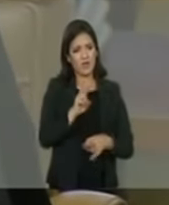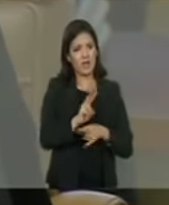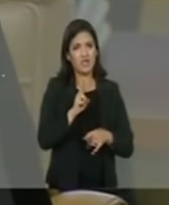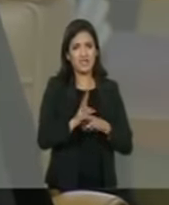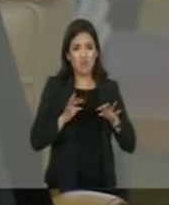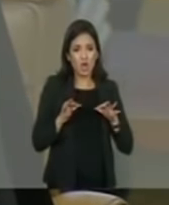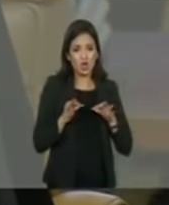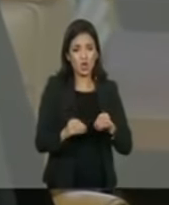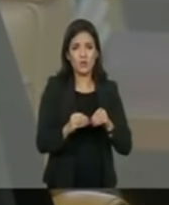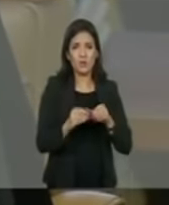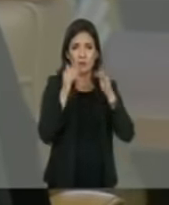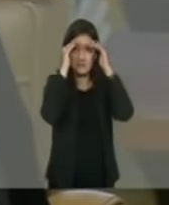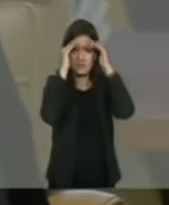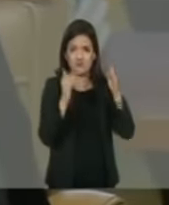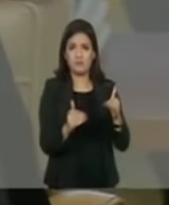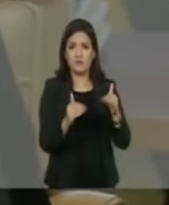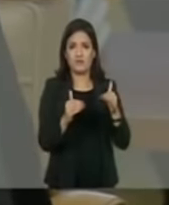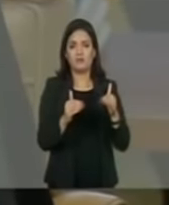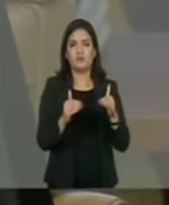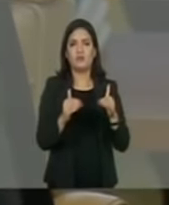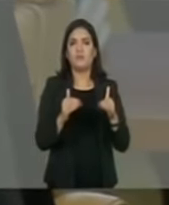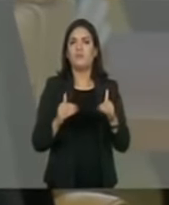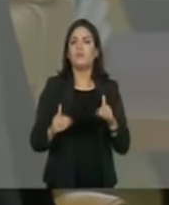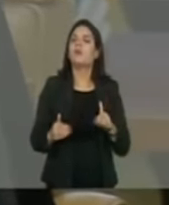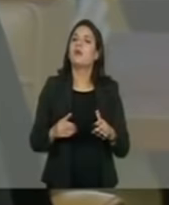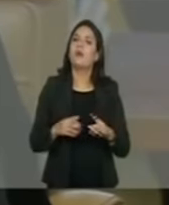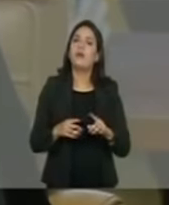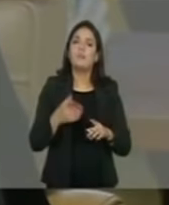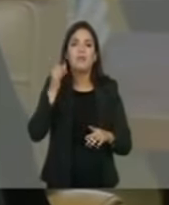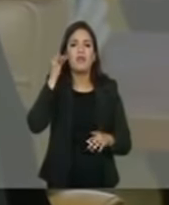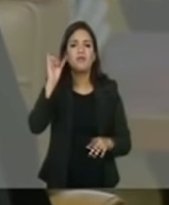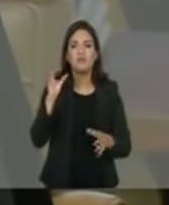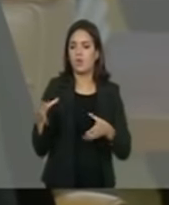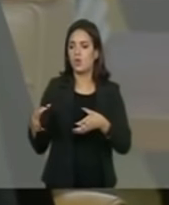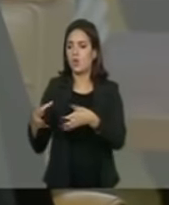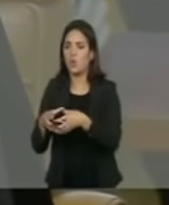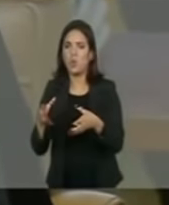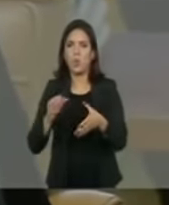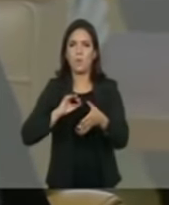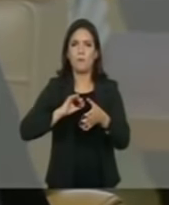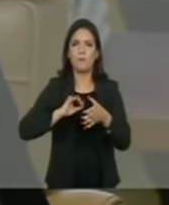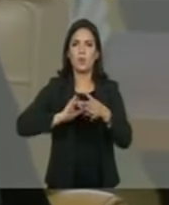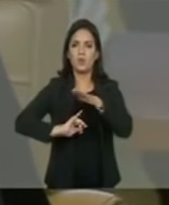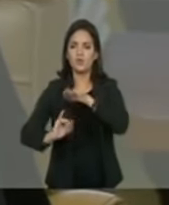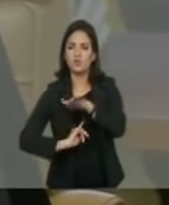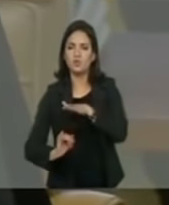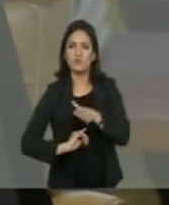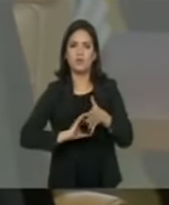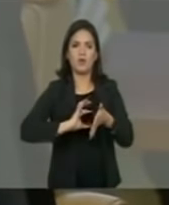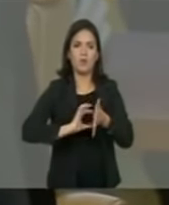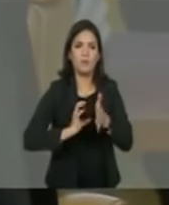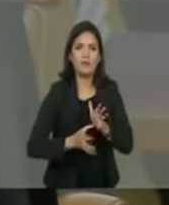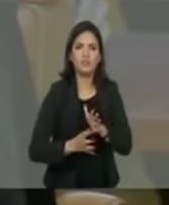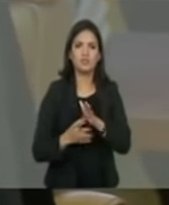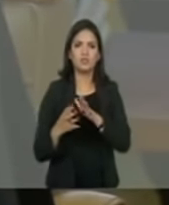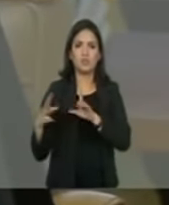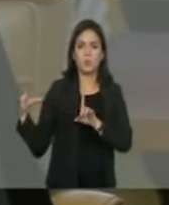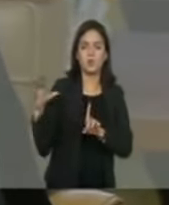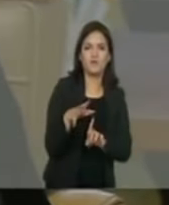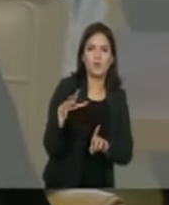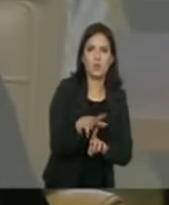pragmatismo ou de mera conveniência de grupos instituições ou estamentos bem assim